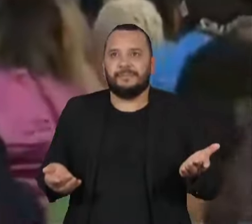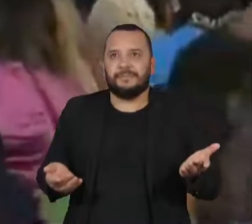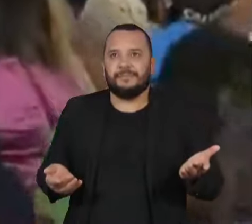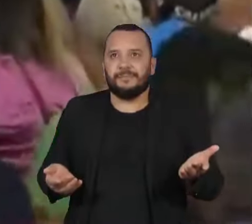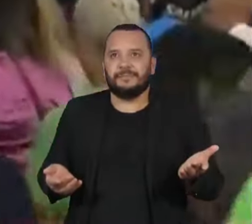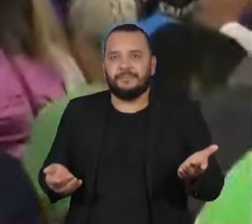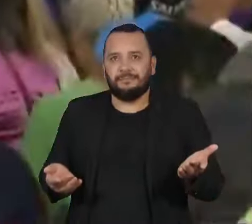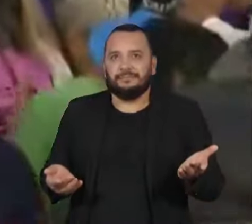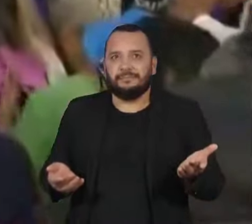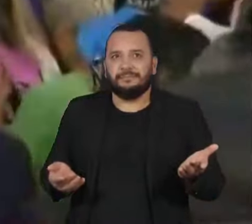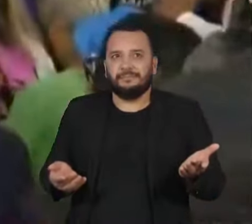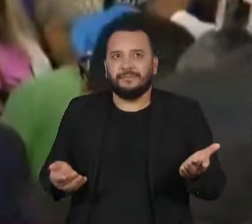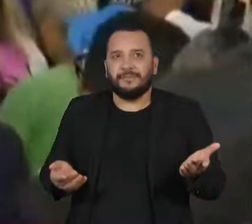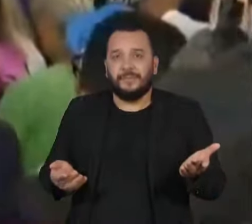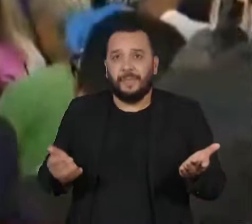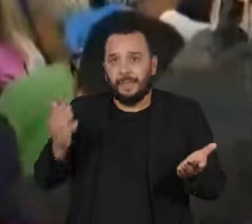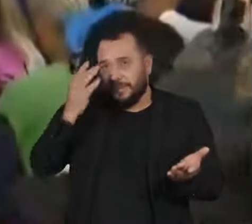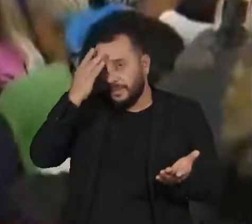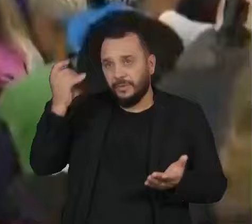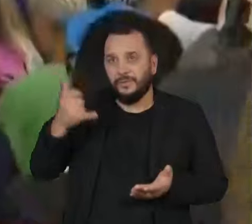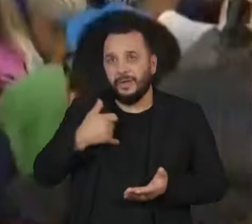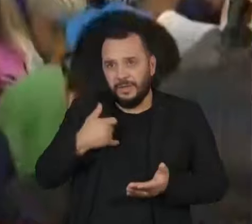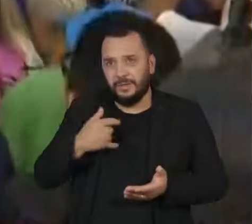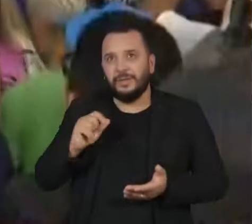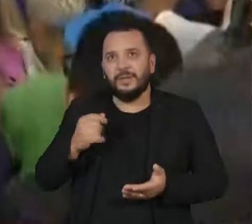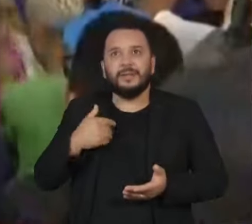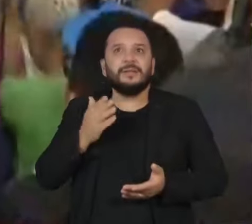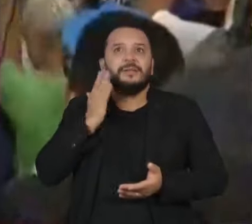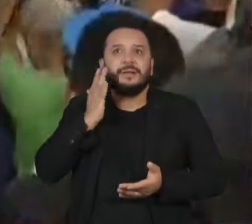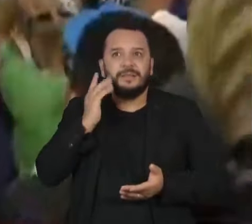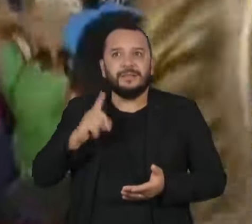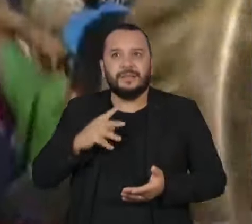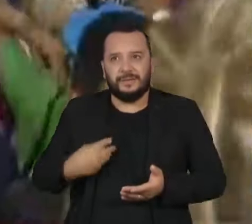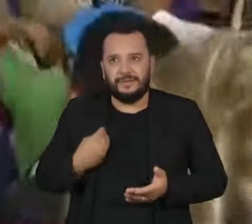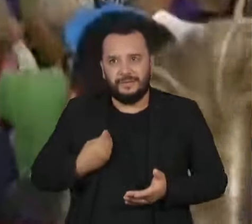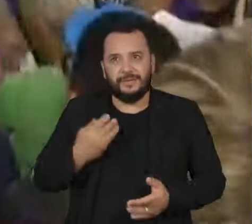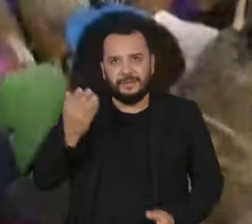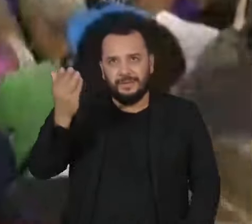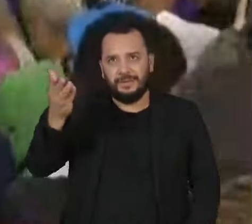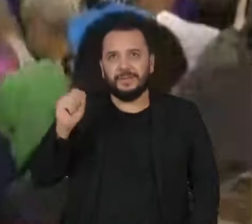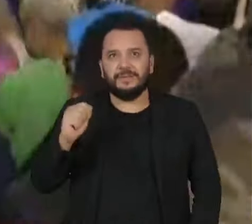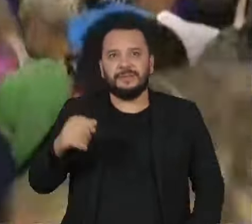do Melo Araújo. O pessoal está me dizendo aqui que o Tarcísio já apareceu por ali nos cumprimentos.